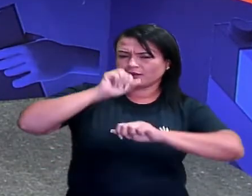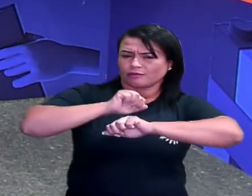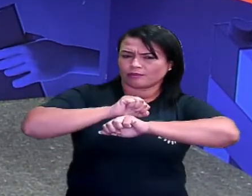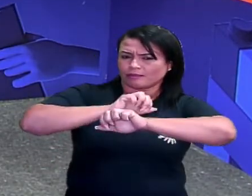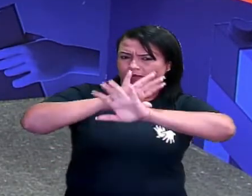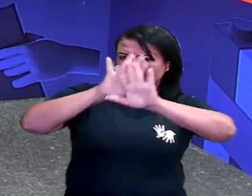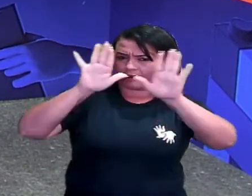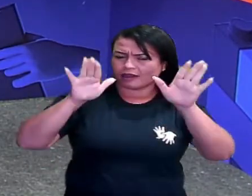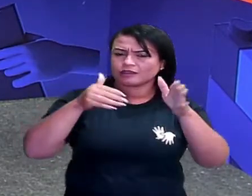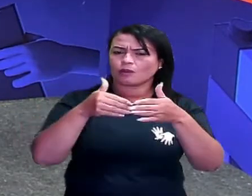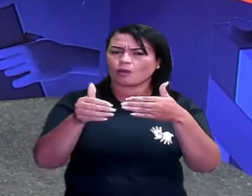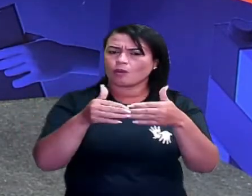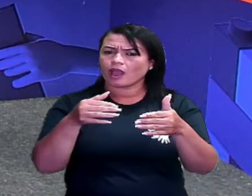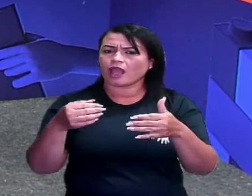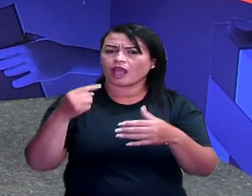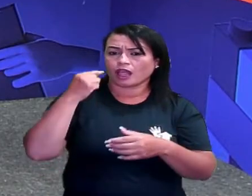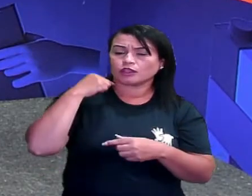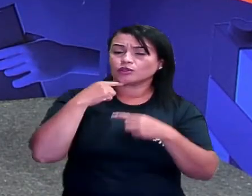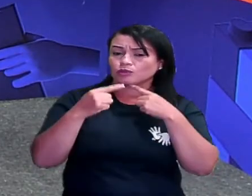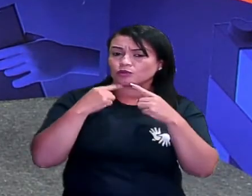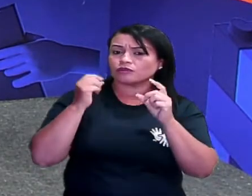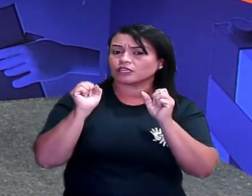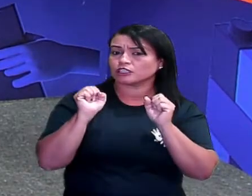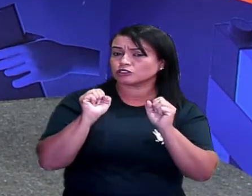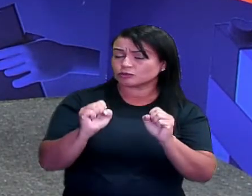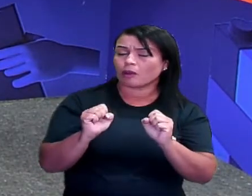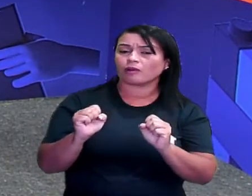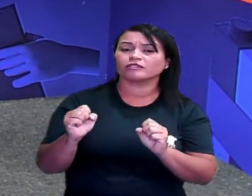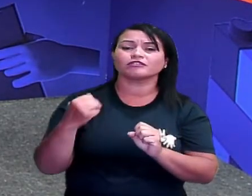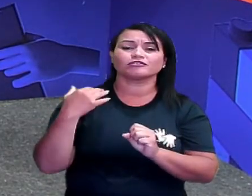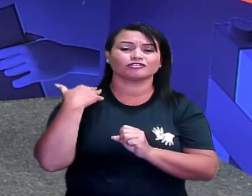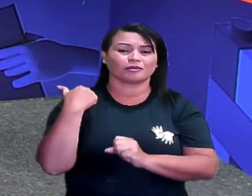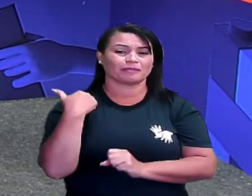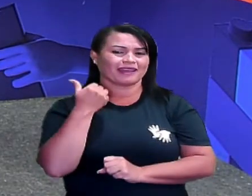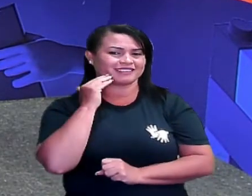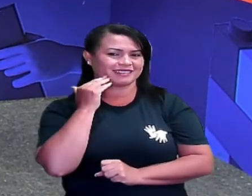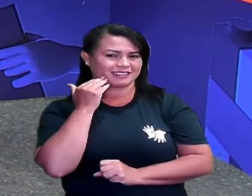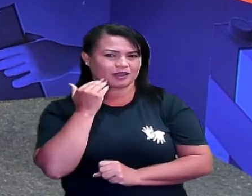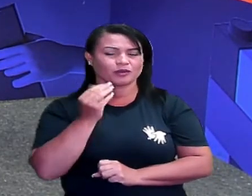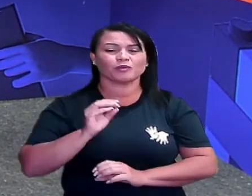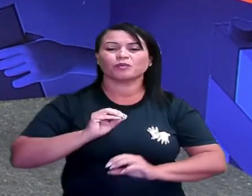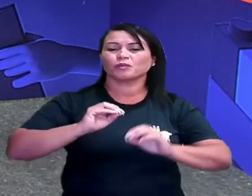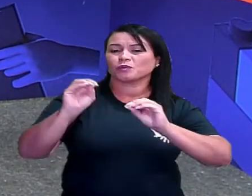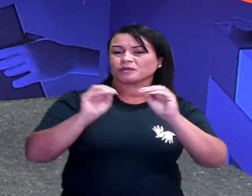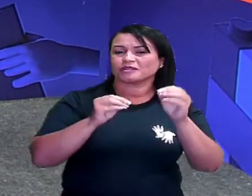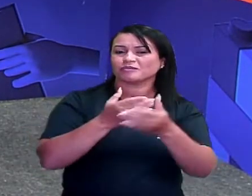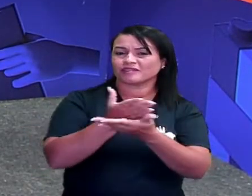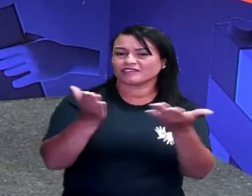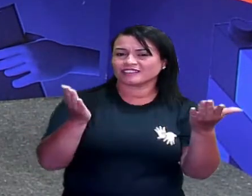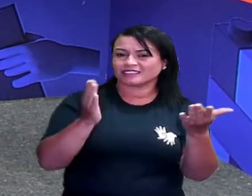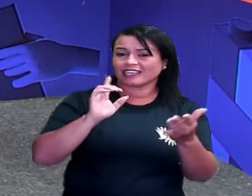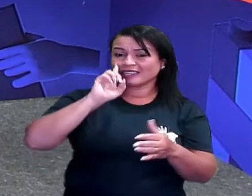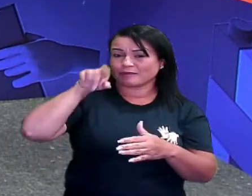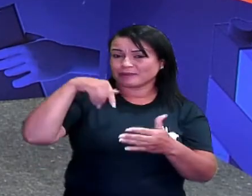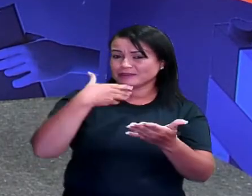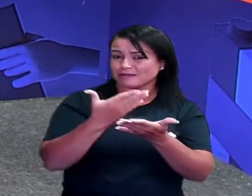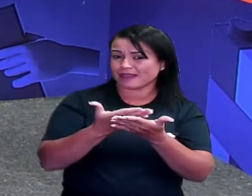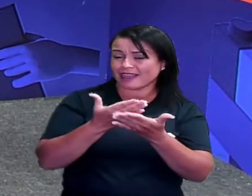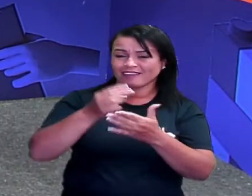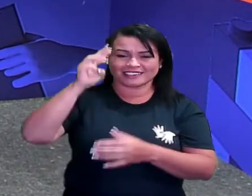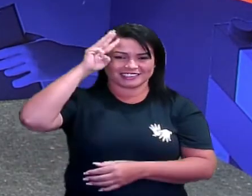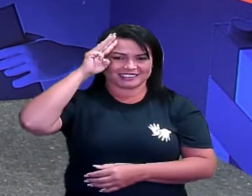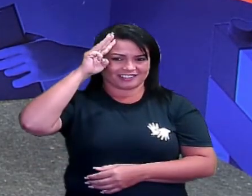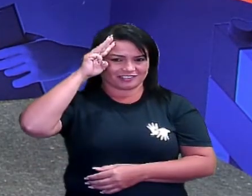certinho. Qualquer dúvida, ó, é só chamar. Tá certo? Um beijo para vocês e até próxima